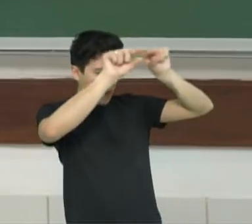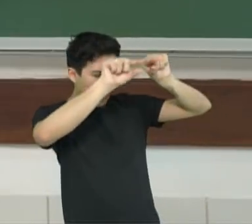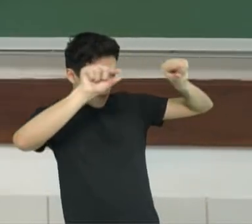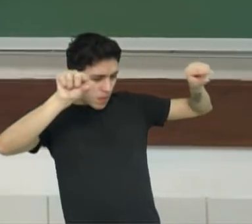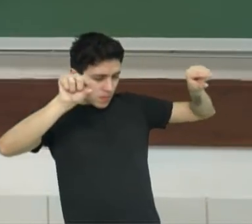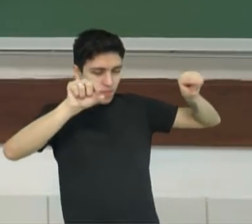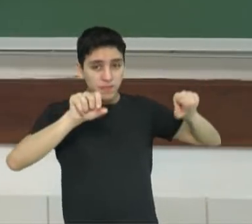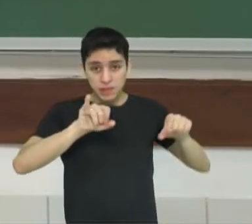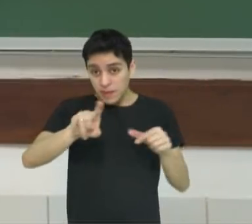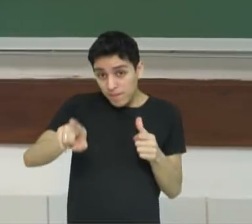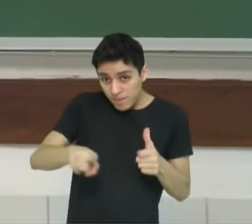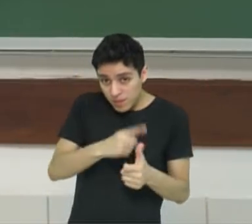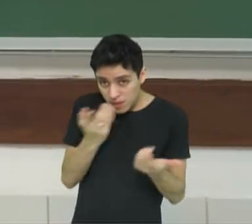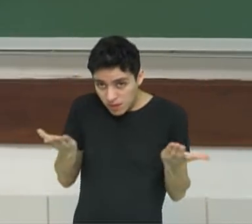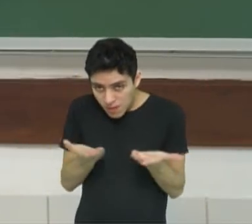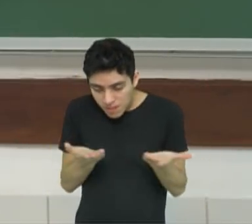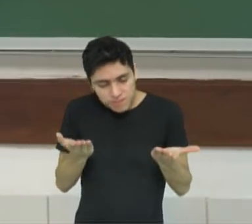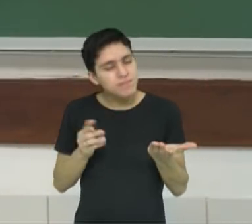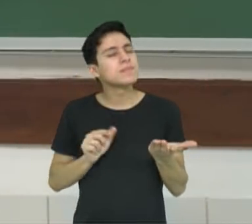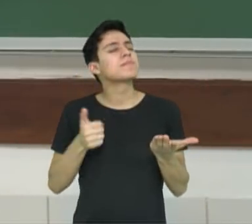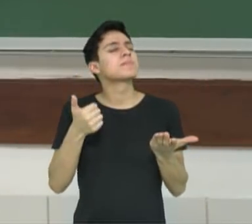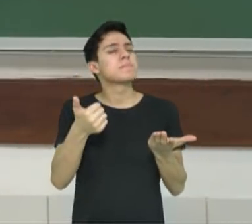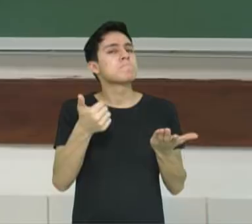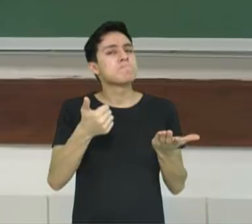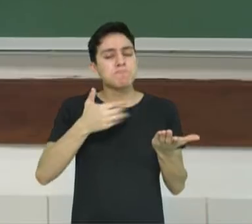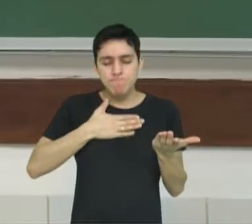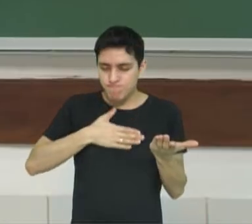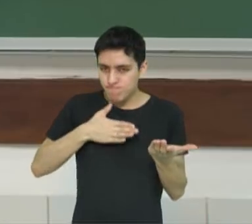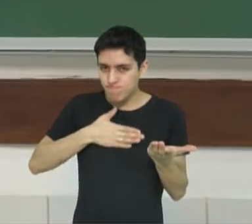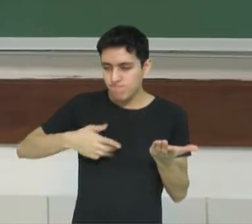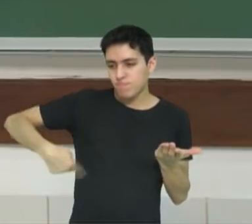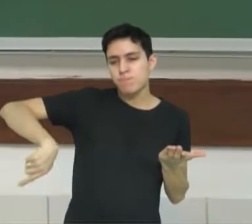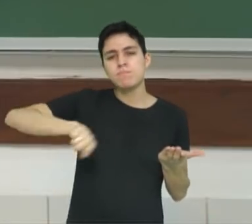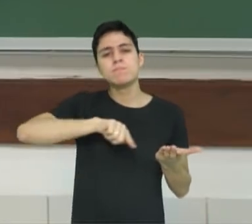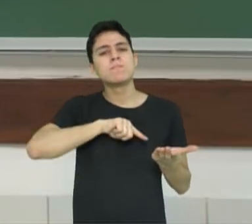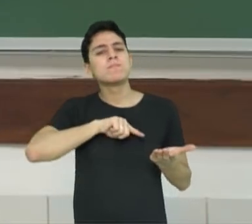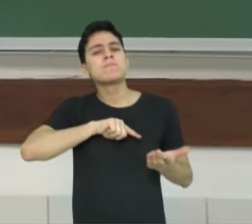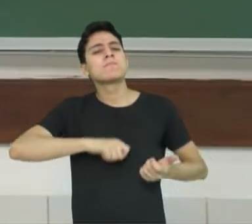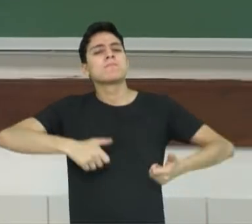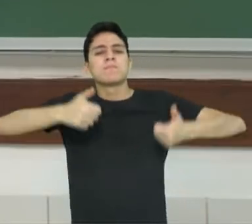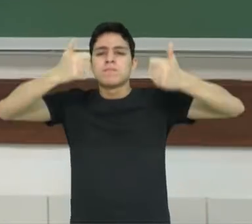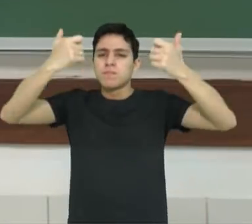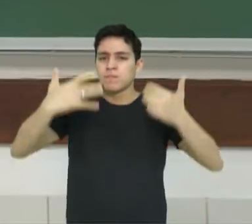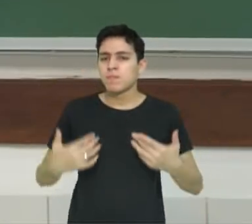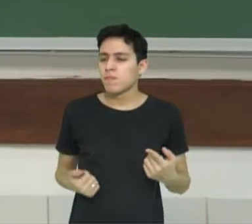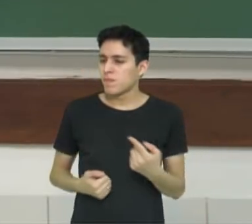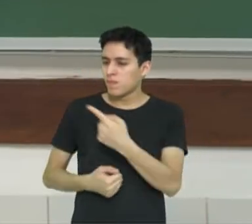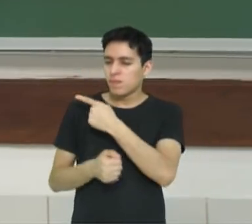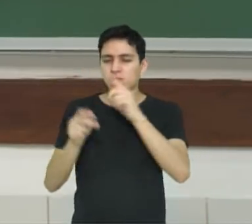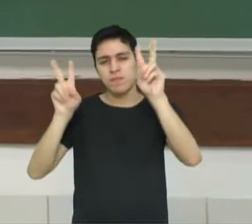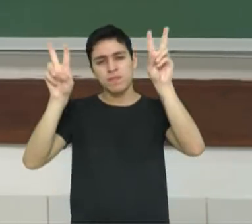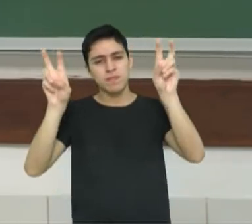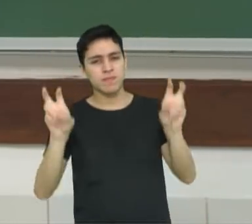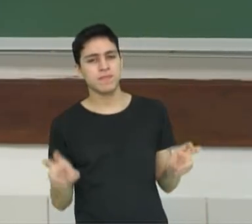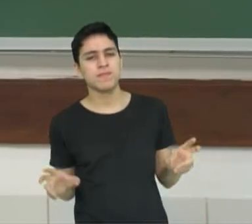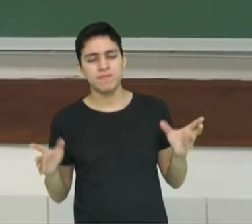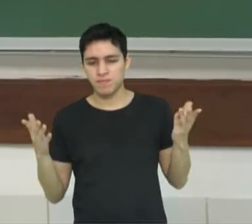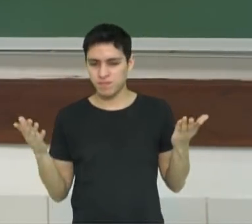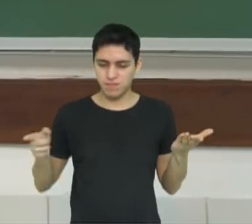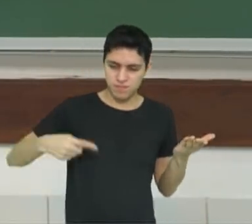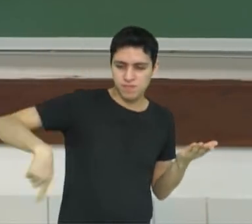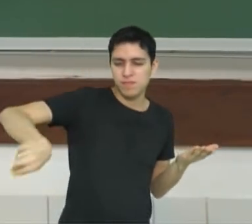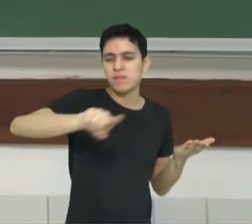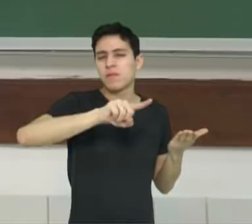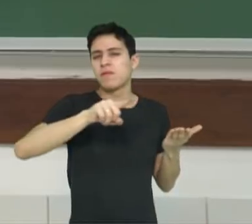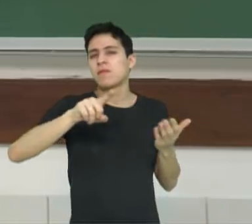falar, então na aula de hoje falaremos sobre este assunto. Então vocês devem fazer o